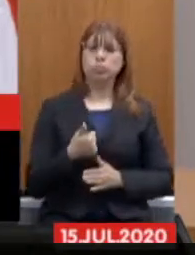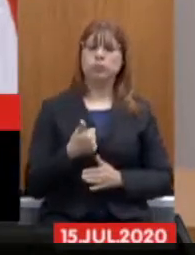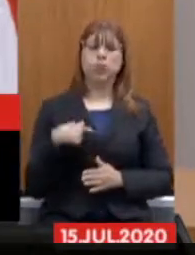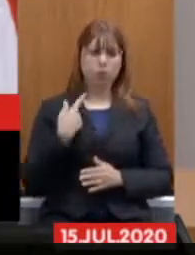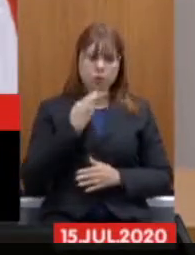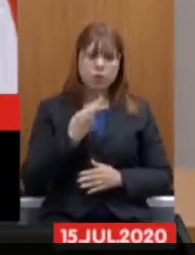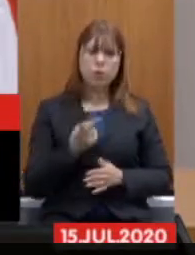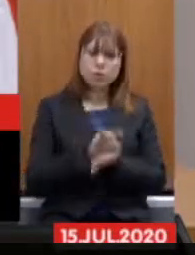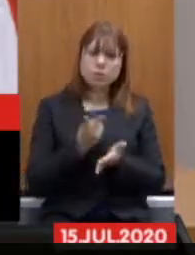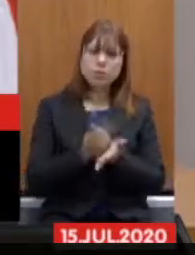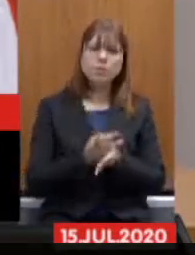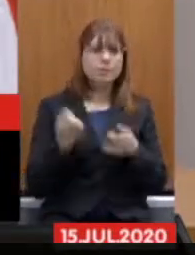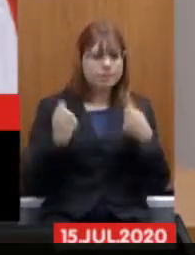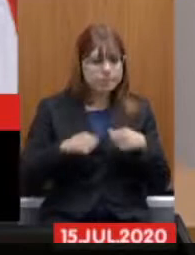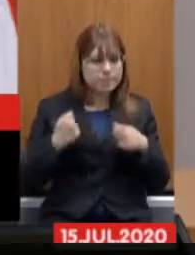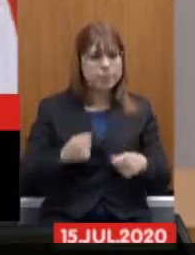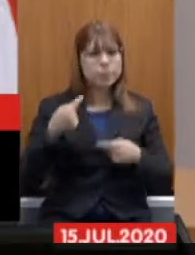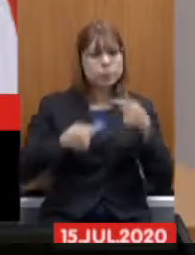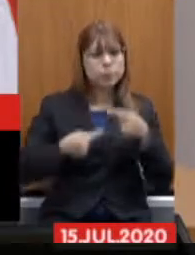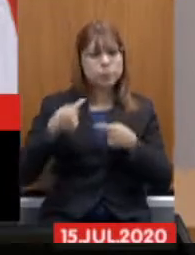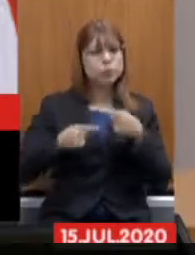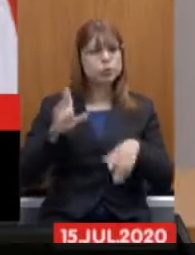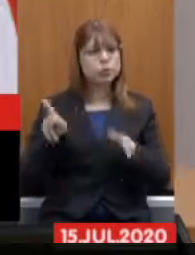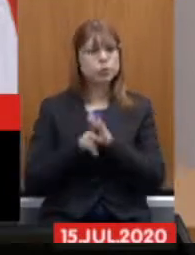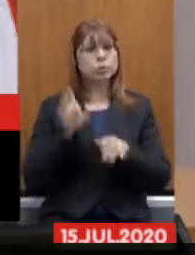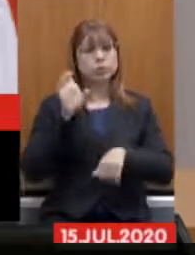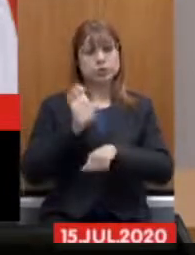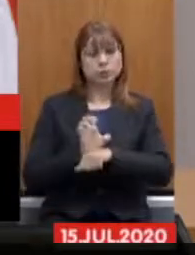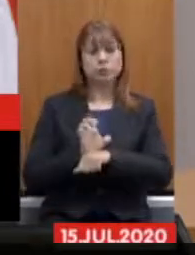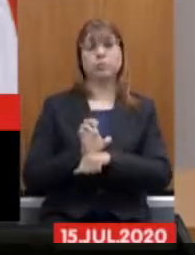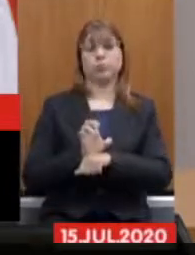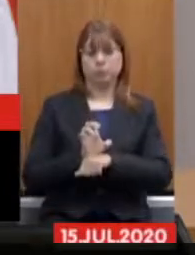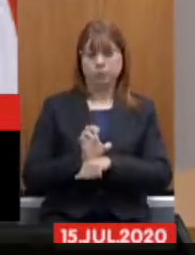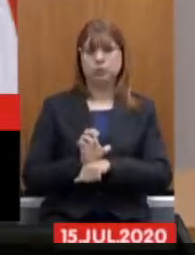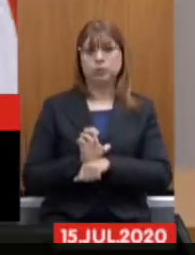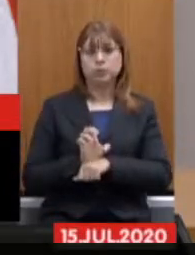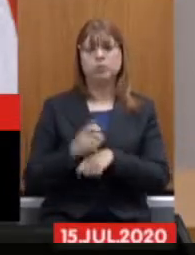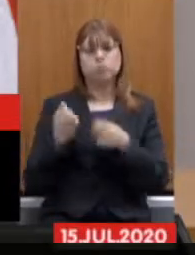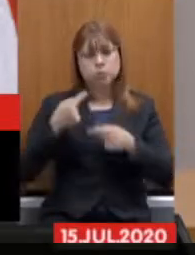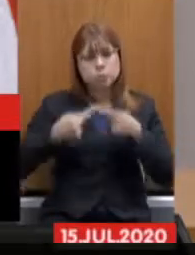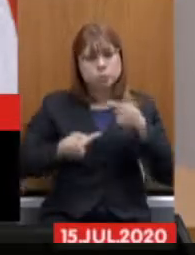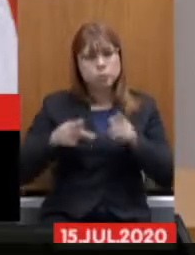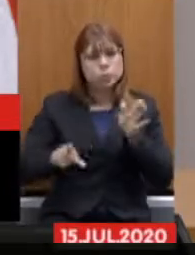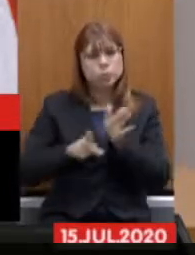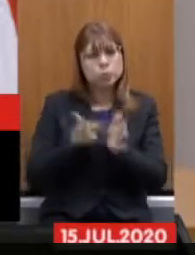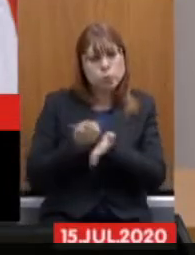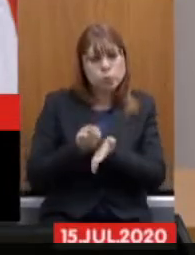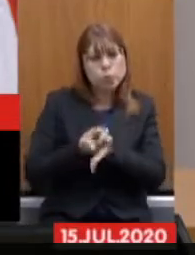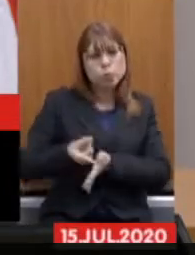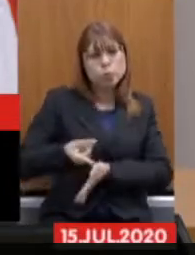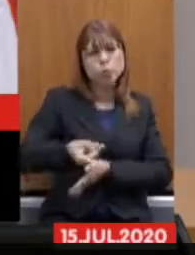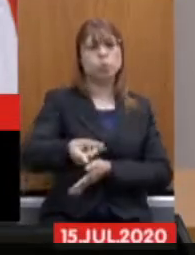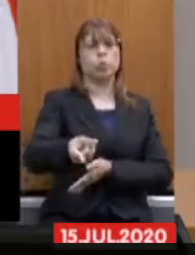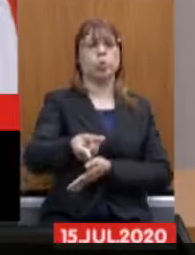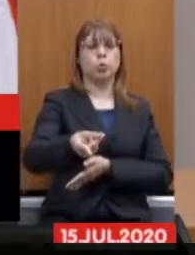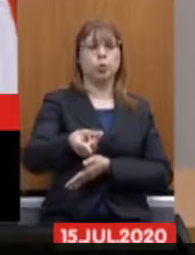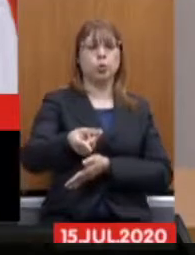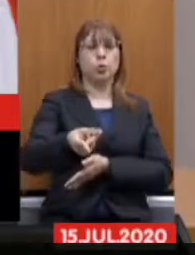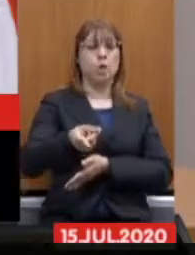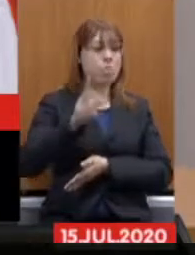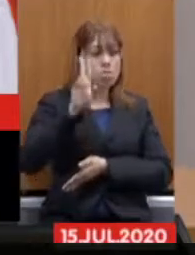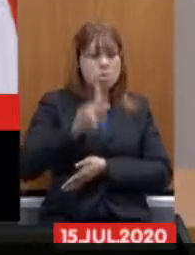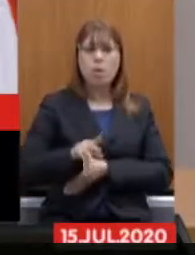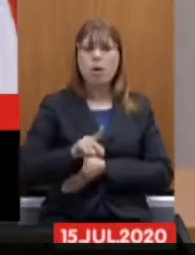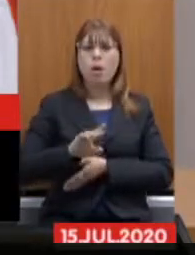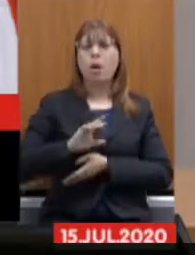que isso precisava ser uma política de estado que precisava ser uma política continuada e não com